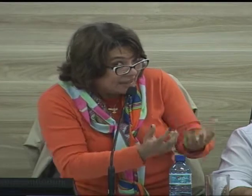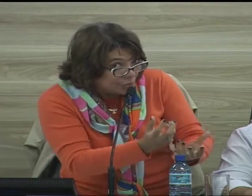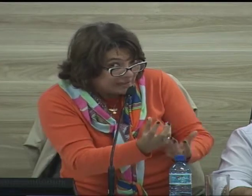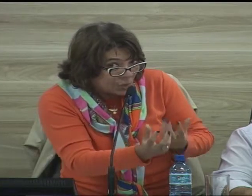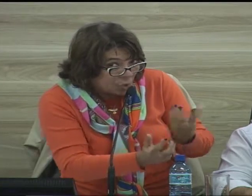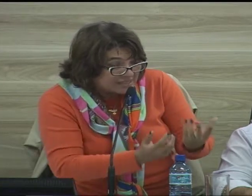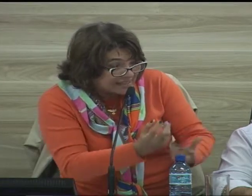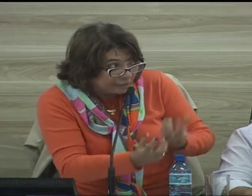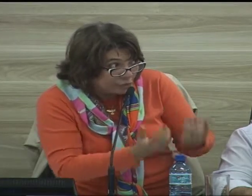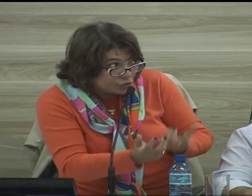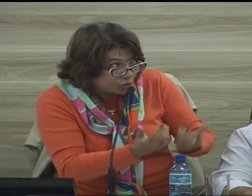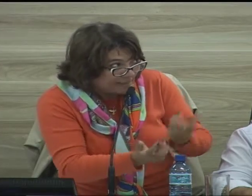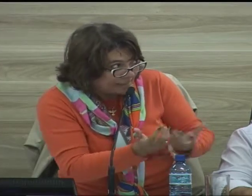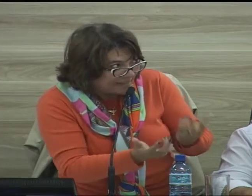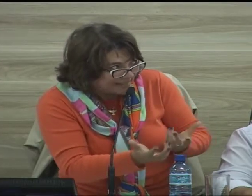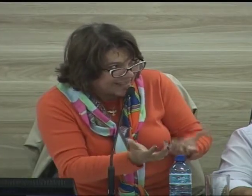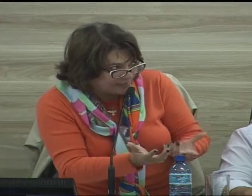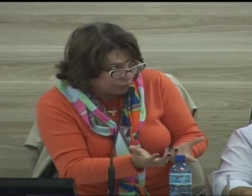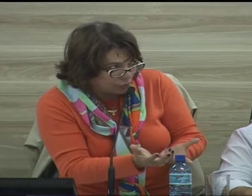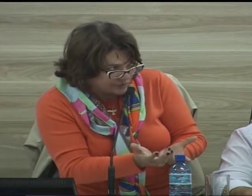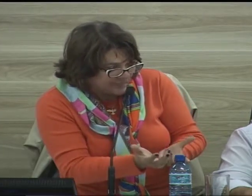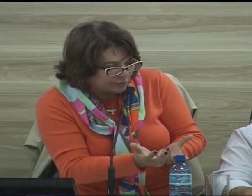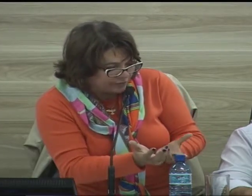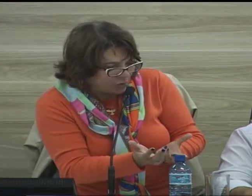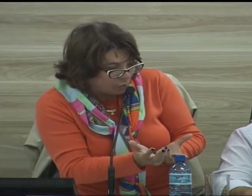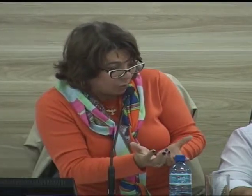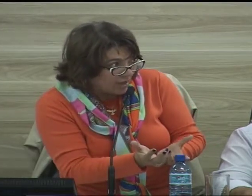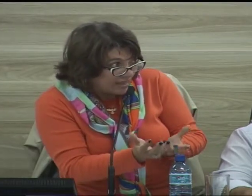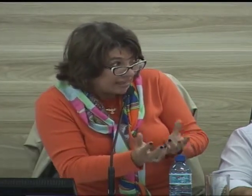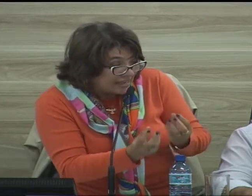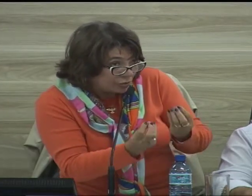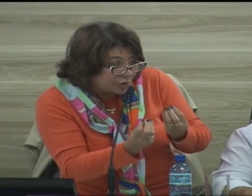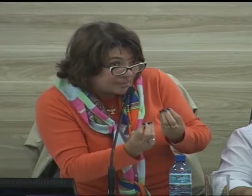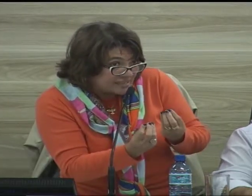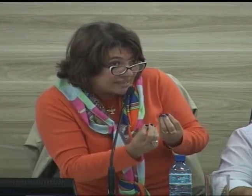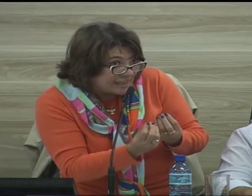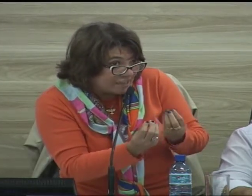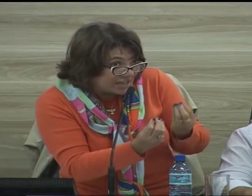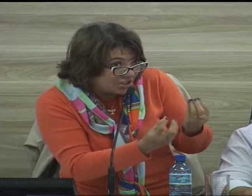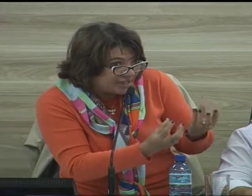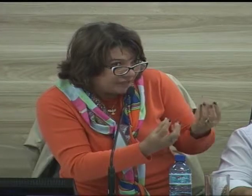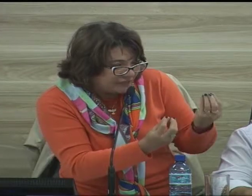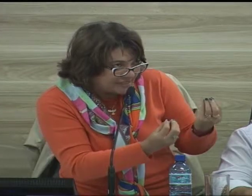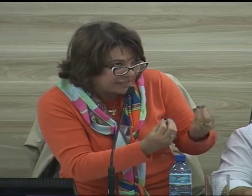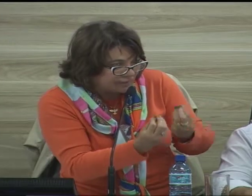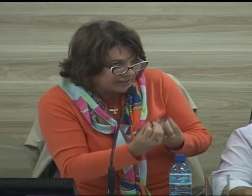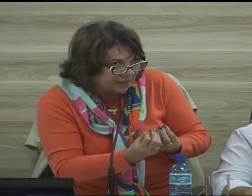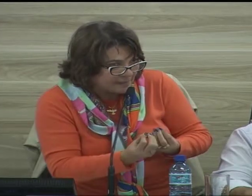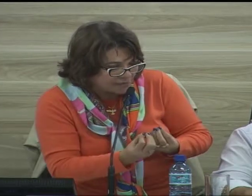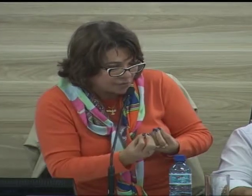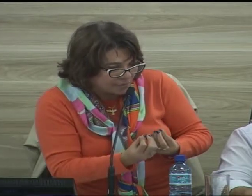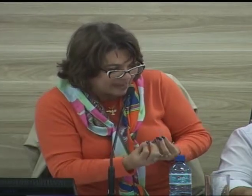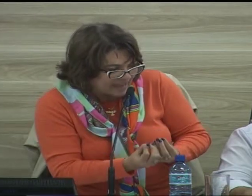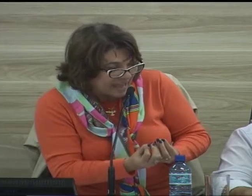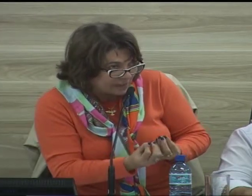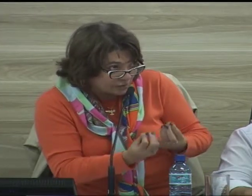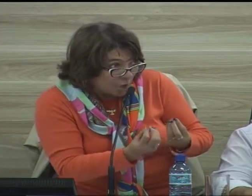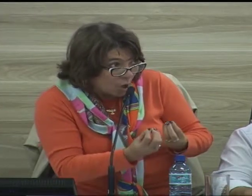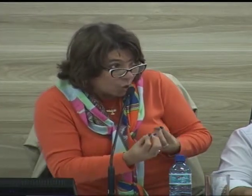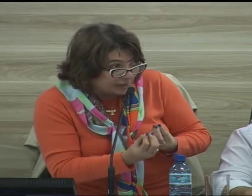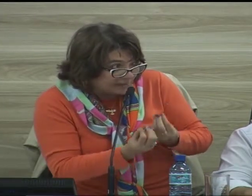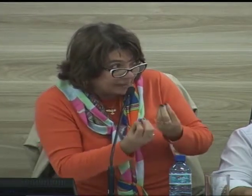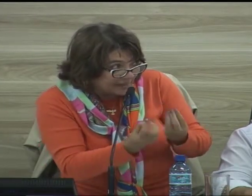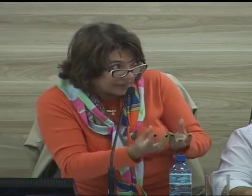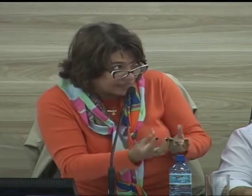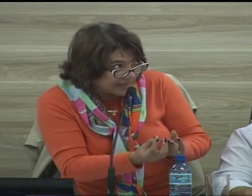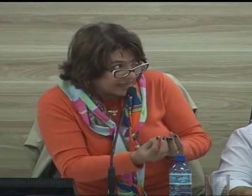e que muita coisa na funcionabilidade do conselho ficou, né? E eu digo isso assim, que é para a gente fazendo determinados comentários